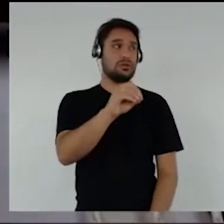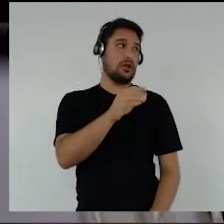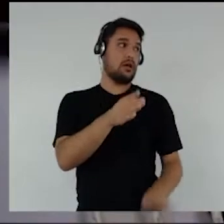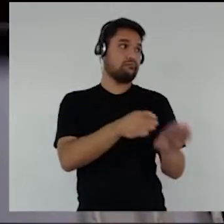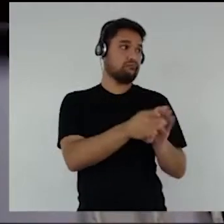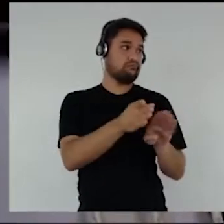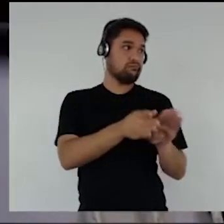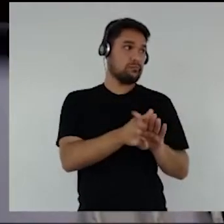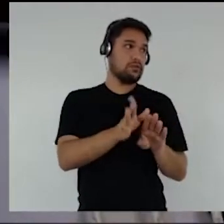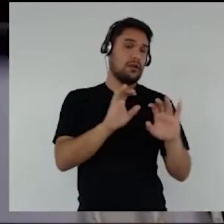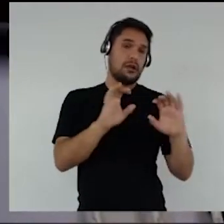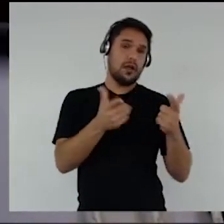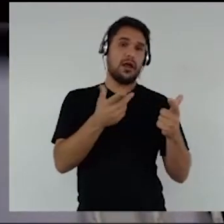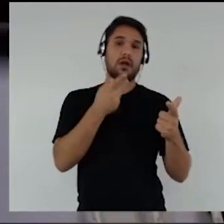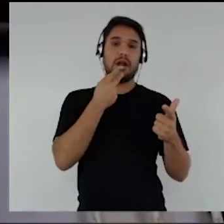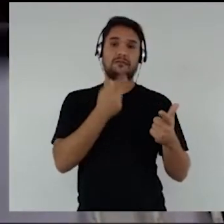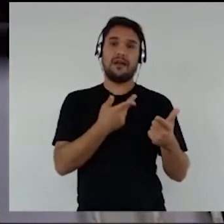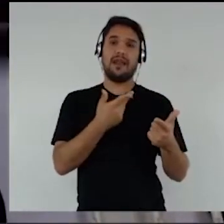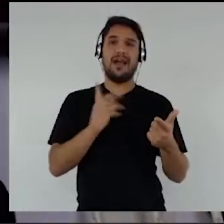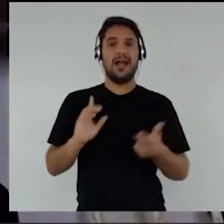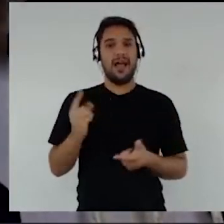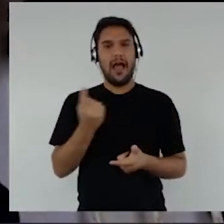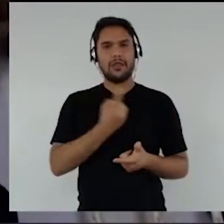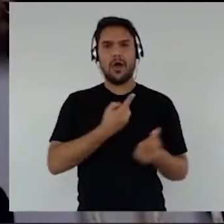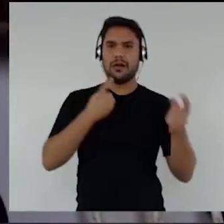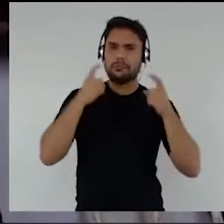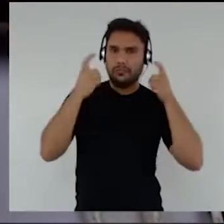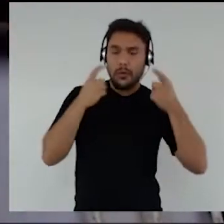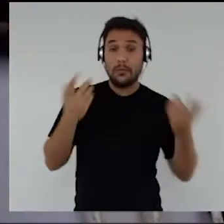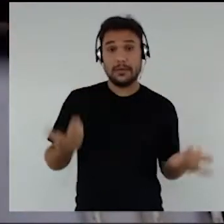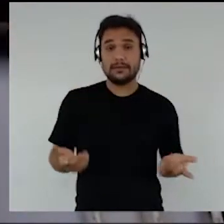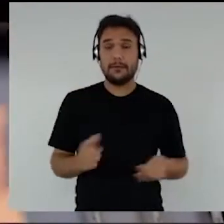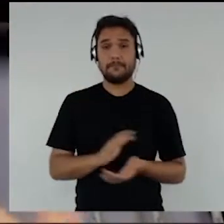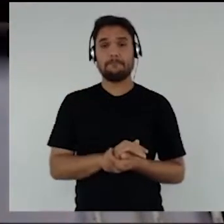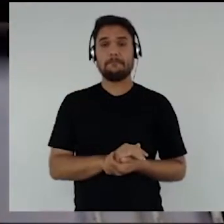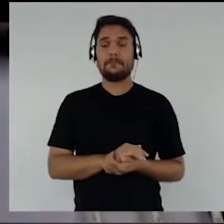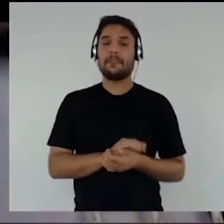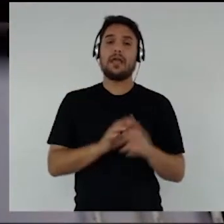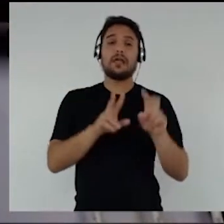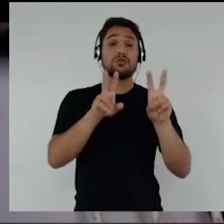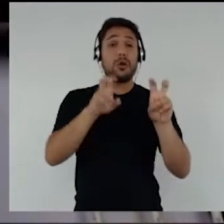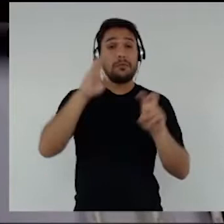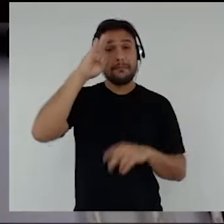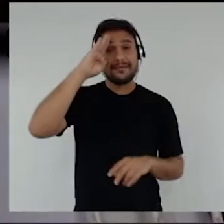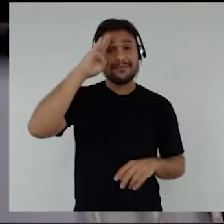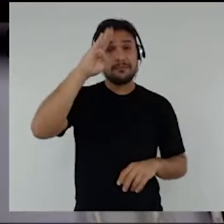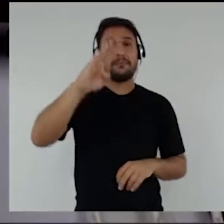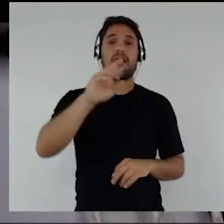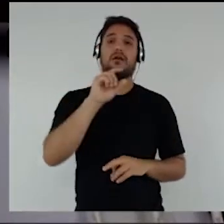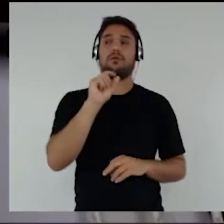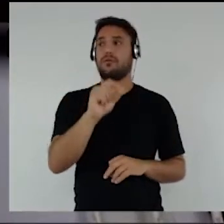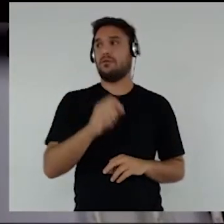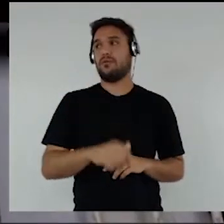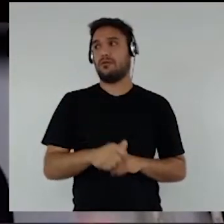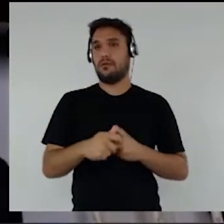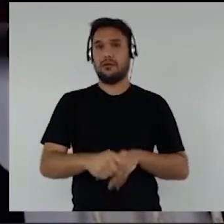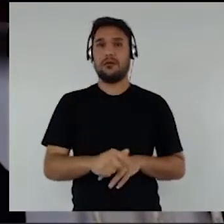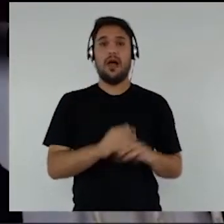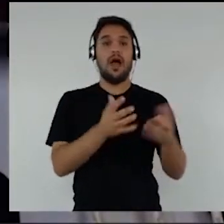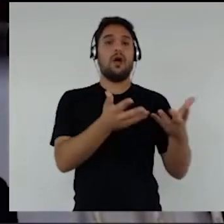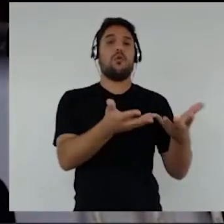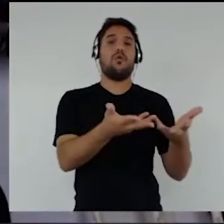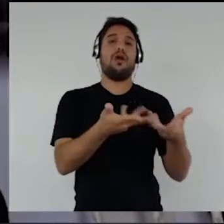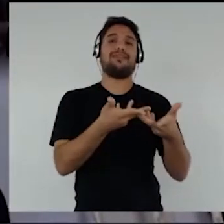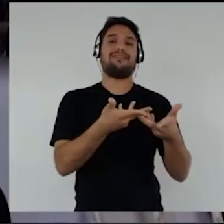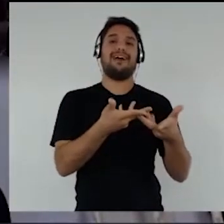me furtar a falar as nossas preocupações, né? Sobretudo, a questão da qualidade